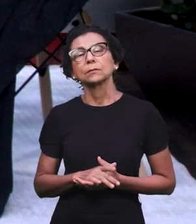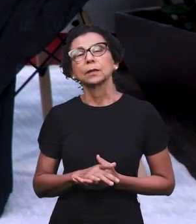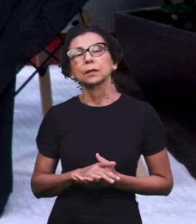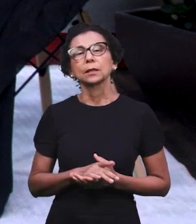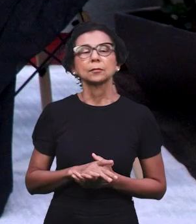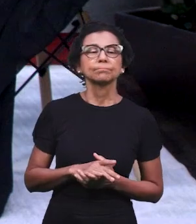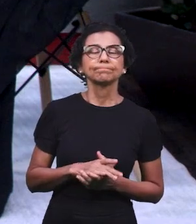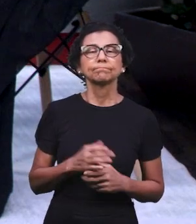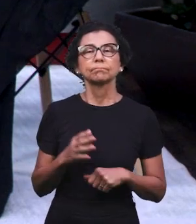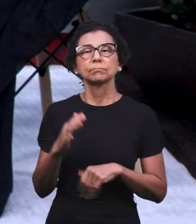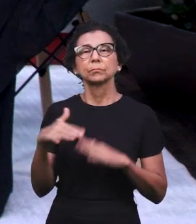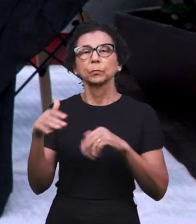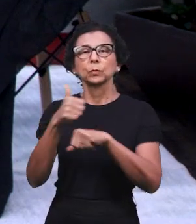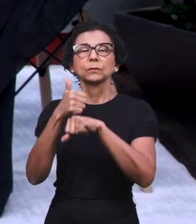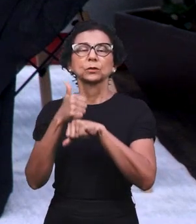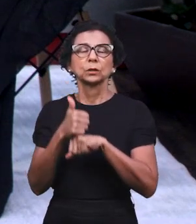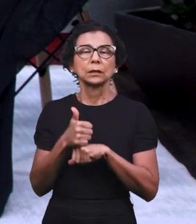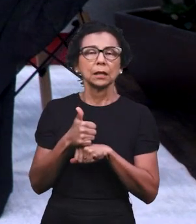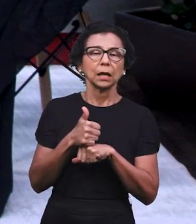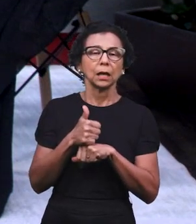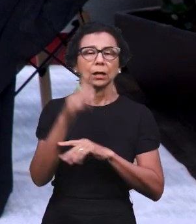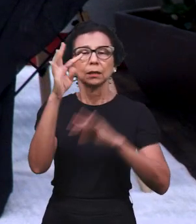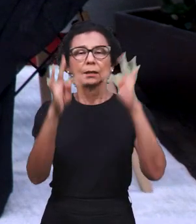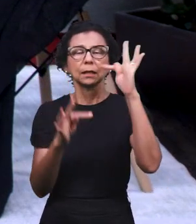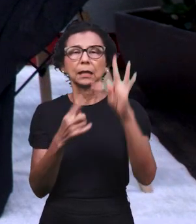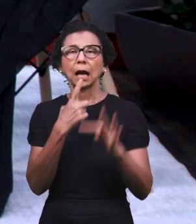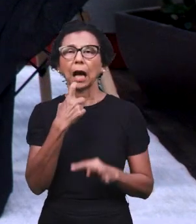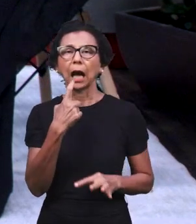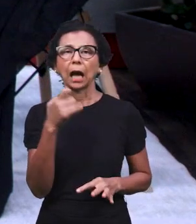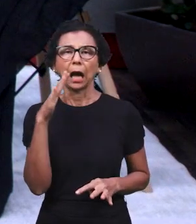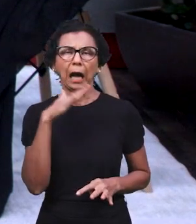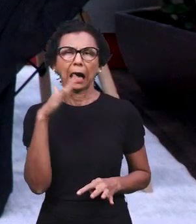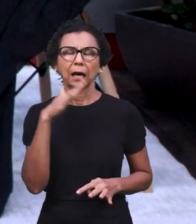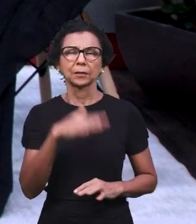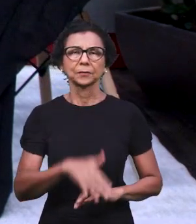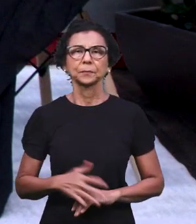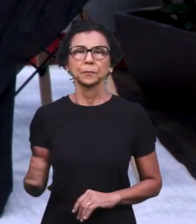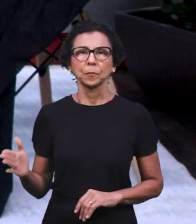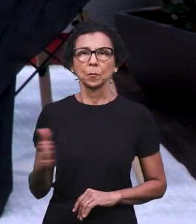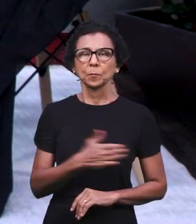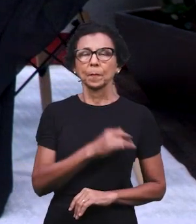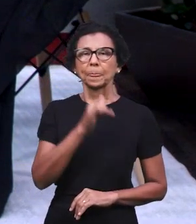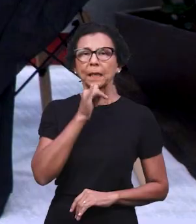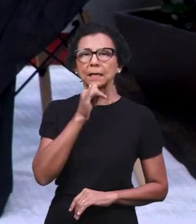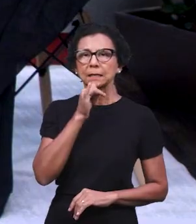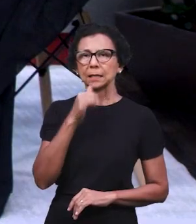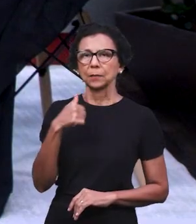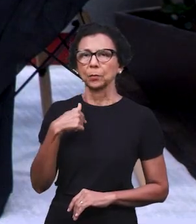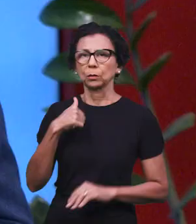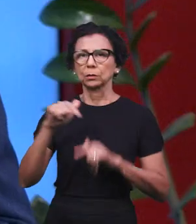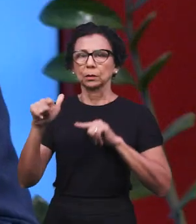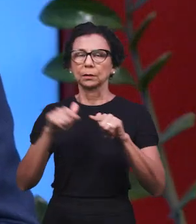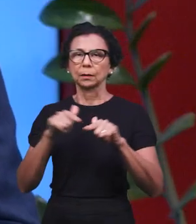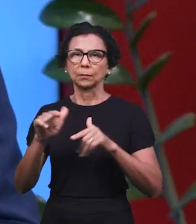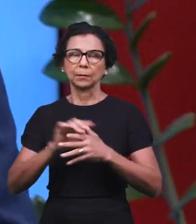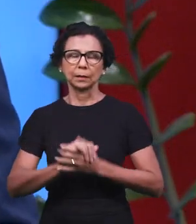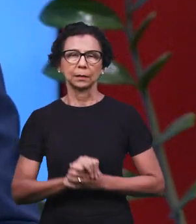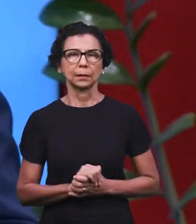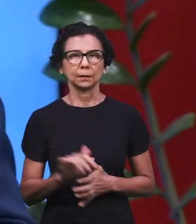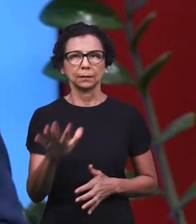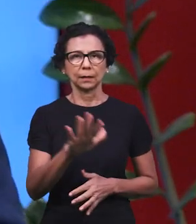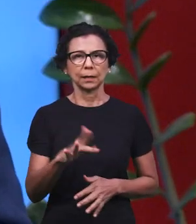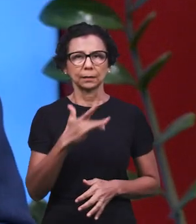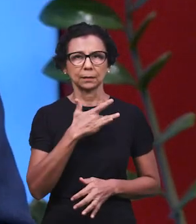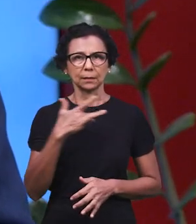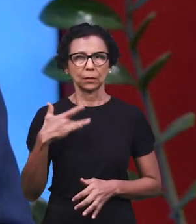Exatamente. Impressionante. Tem até um caso para contar aqui para vocês. Quando eu trabalhei no posto de saúde, que foi um